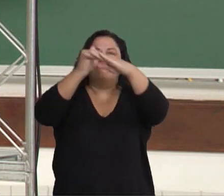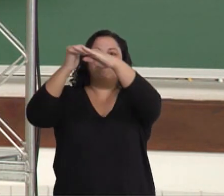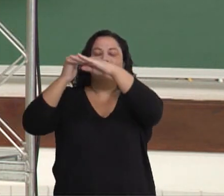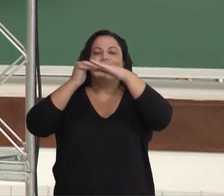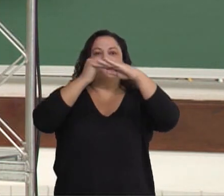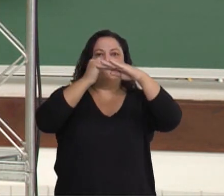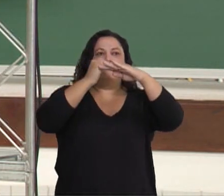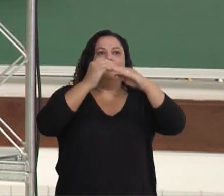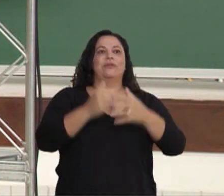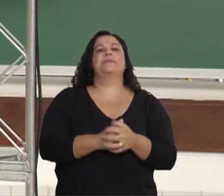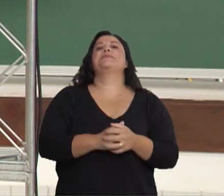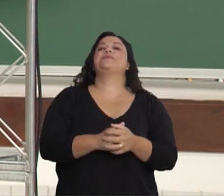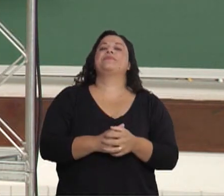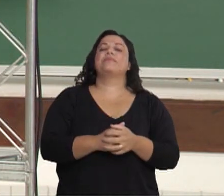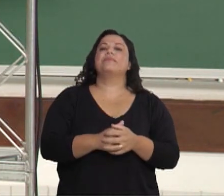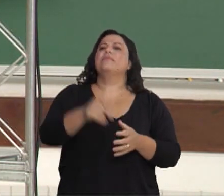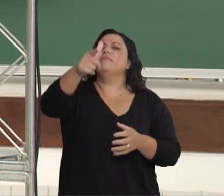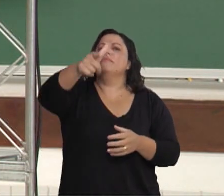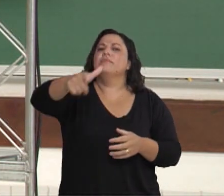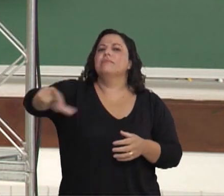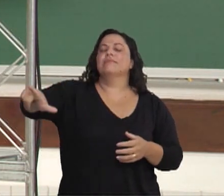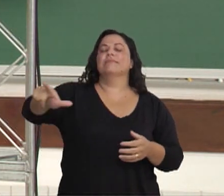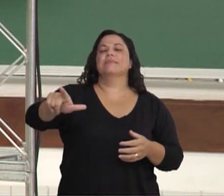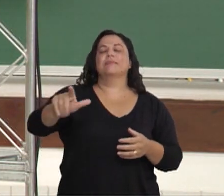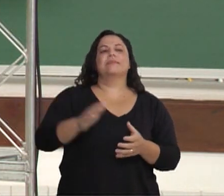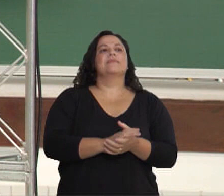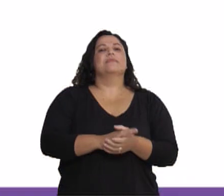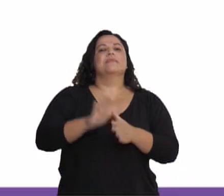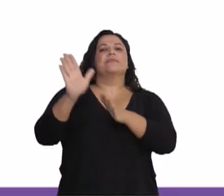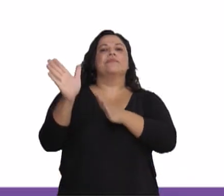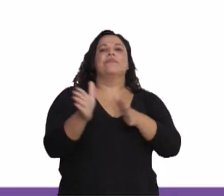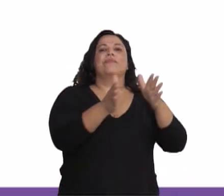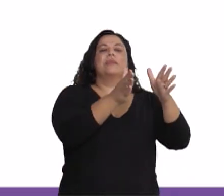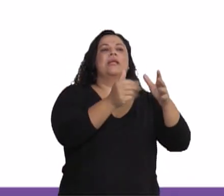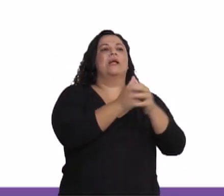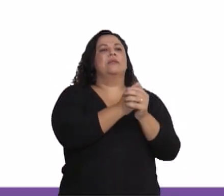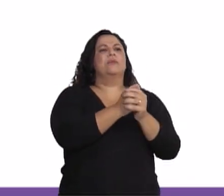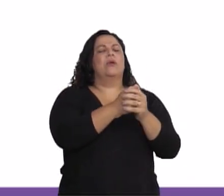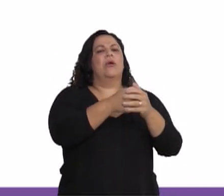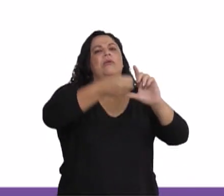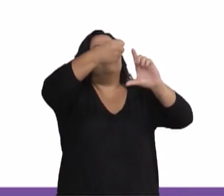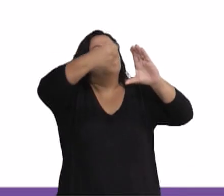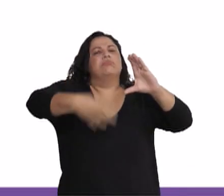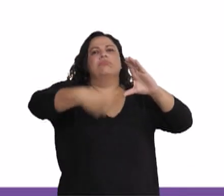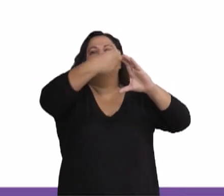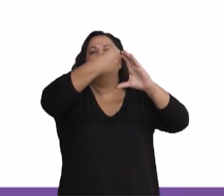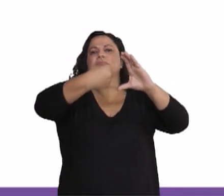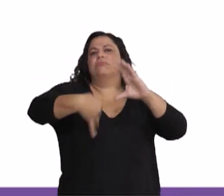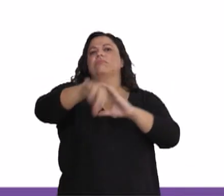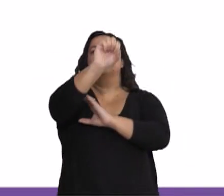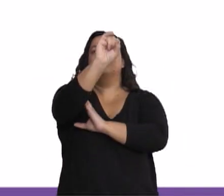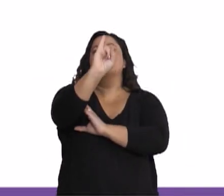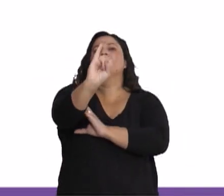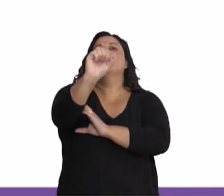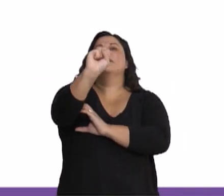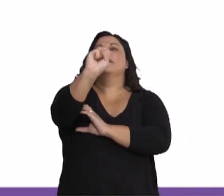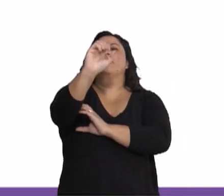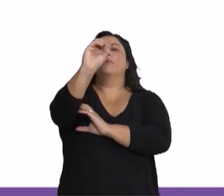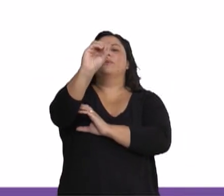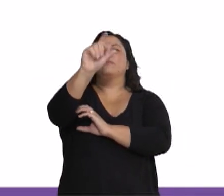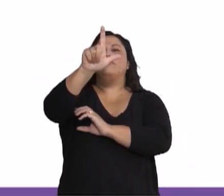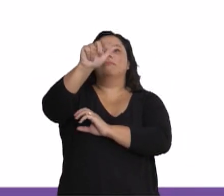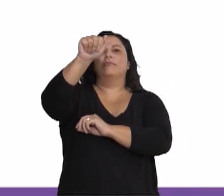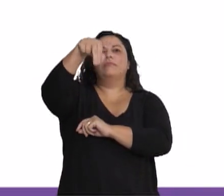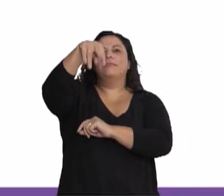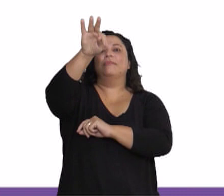ok? Avançando até a nossa próxima tela, temos ali então algumas características como isolantes. Bom, então vamos ali.